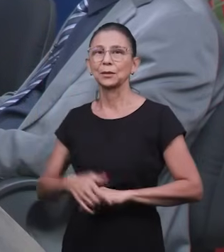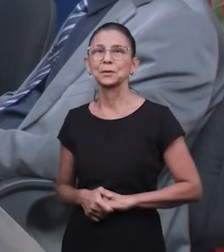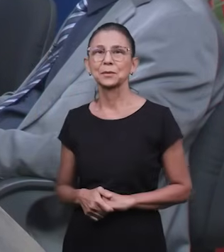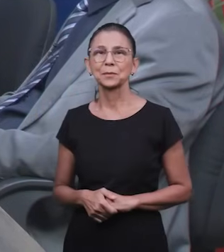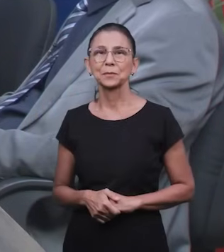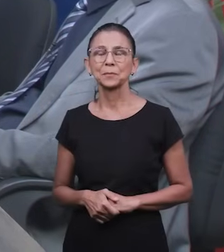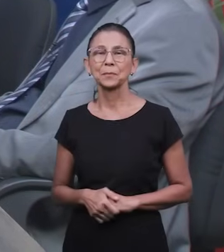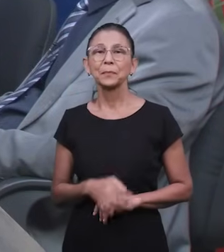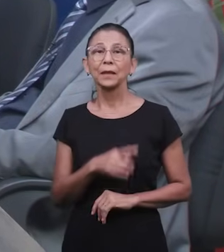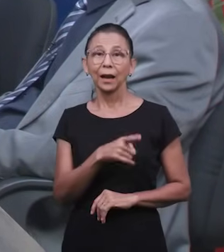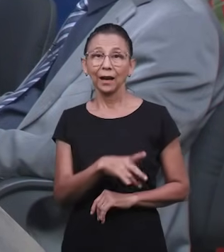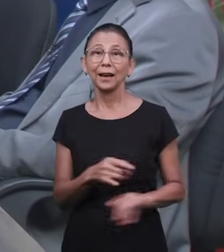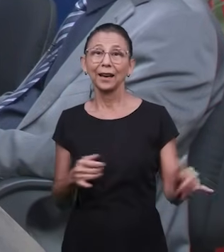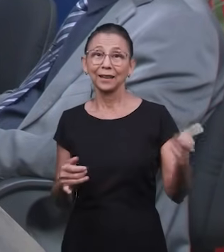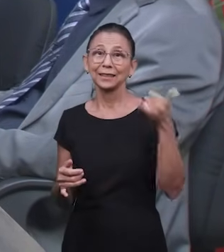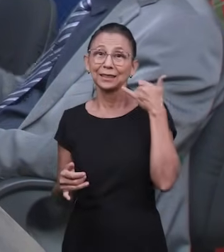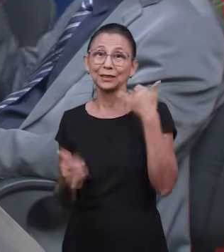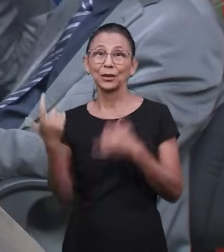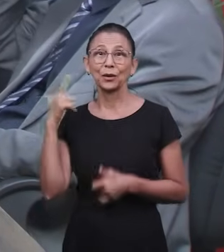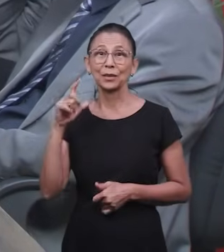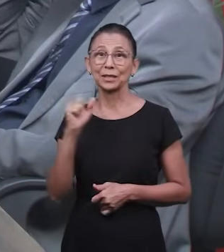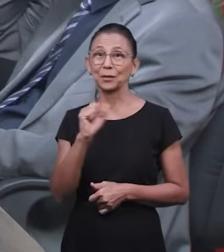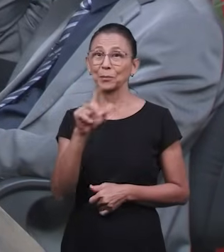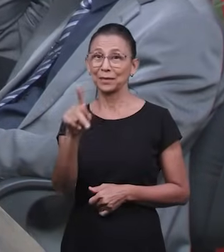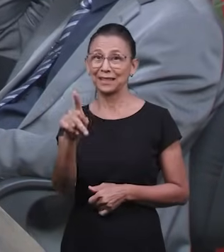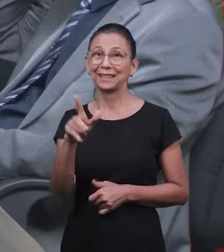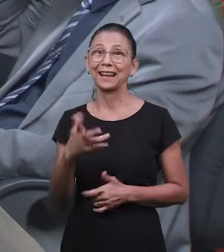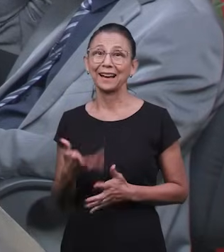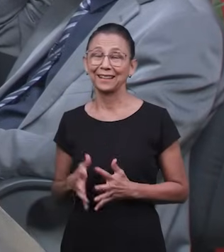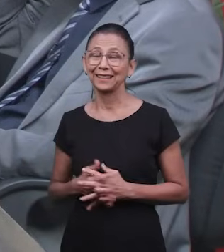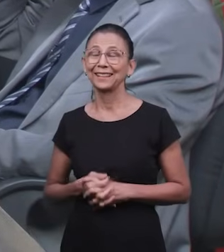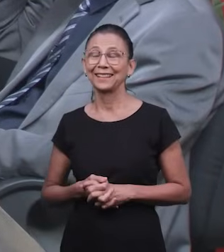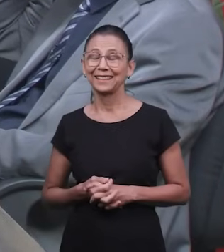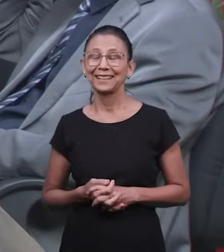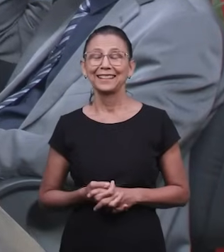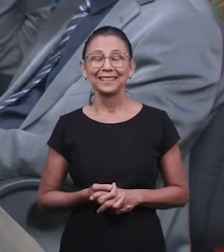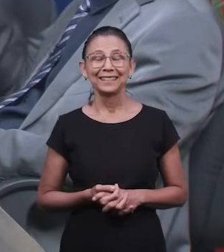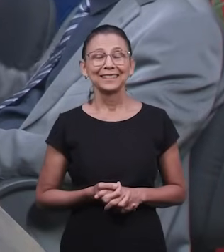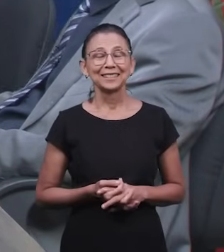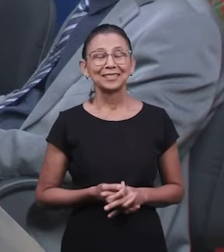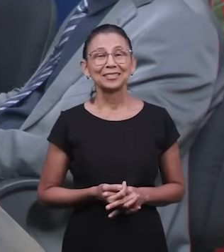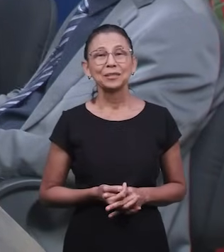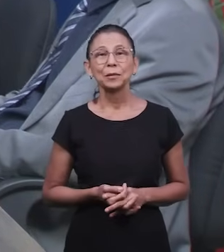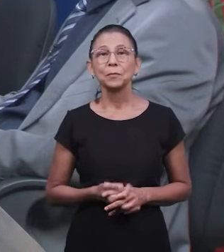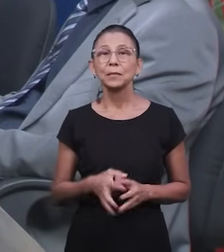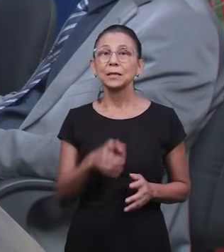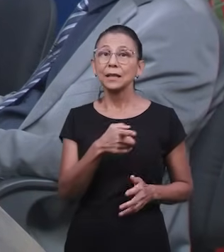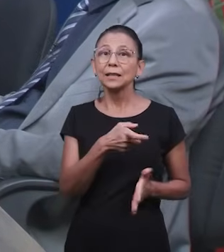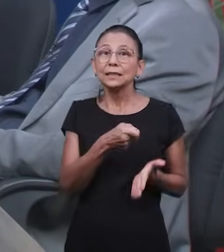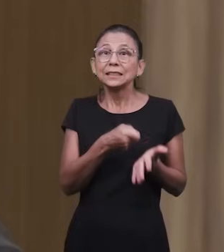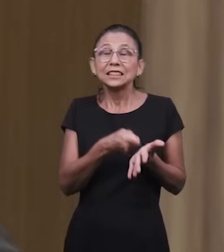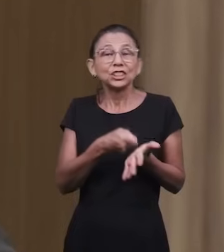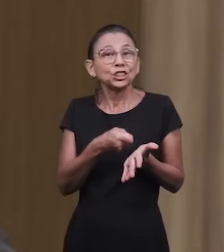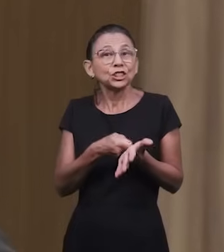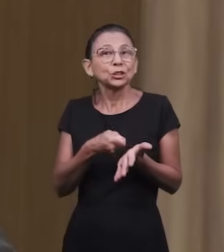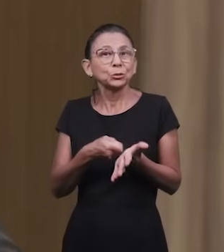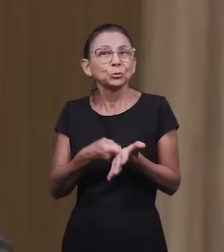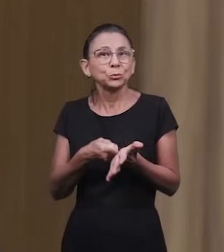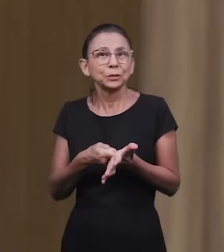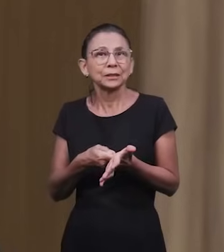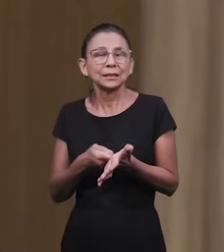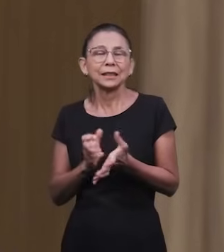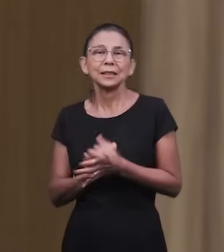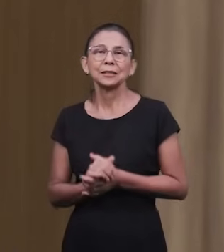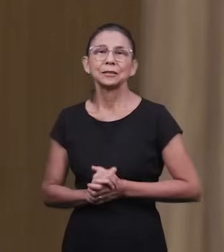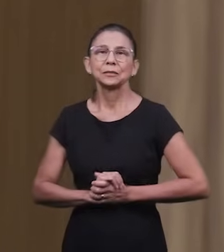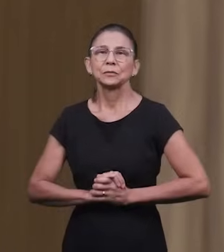Na outra semana ela ligou porque a aposentadoria dela foi liberada. Glória a maravilha, né? Então, Aleluia. ela perseverou.